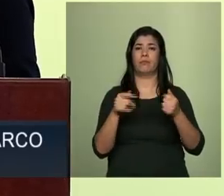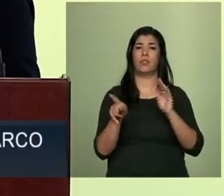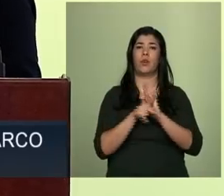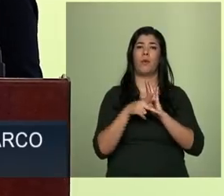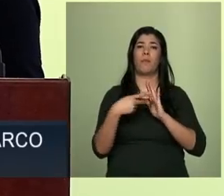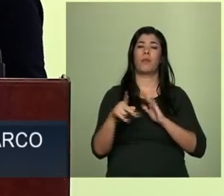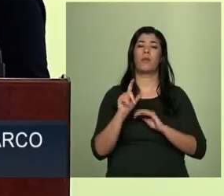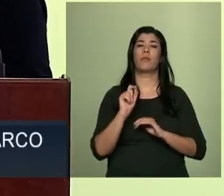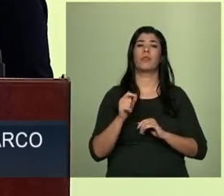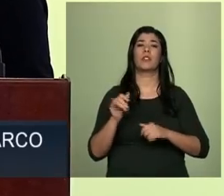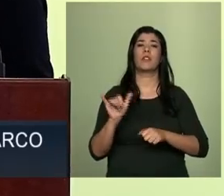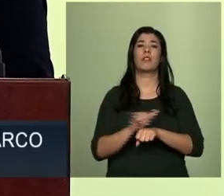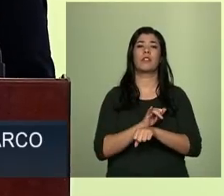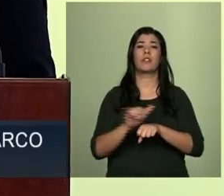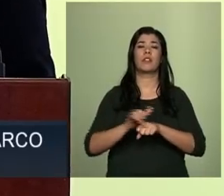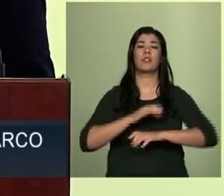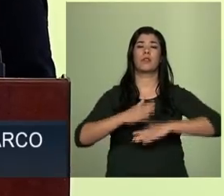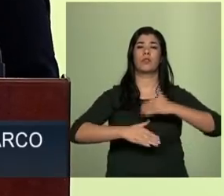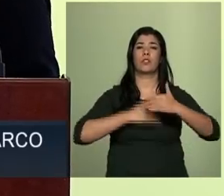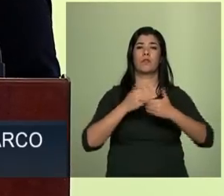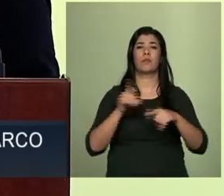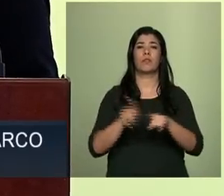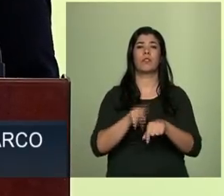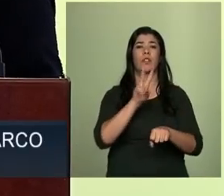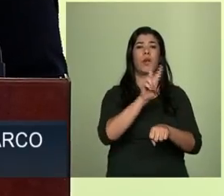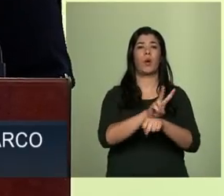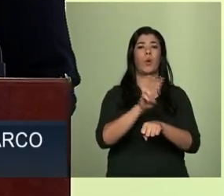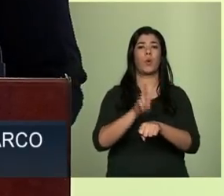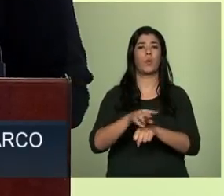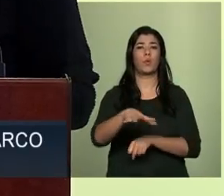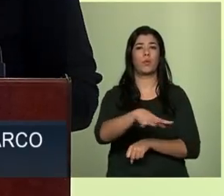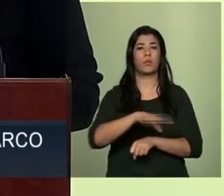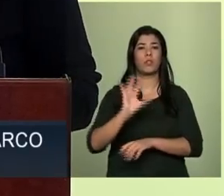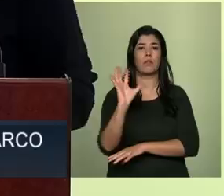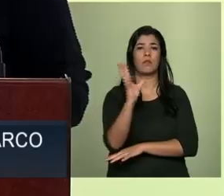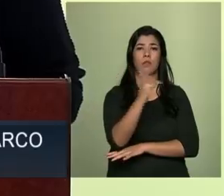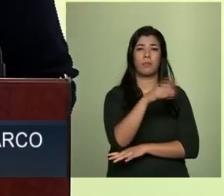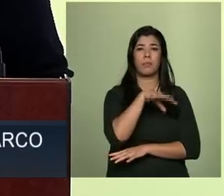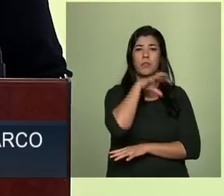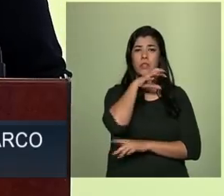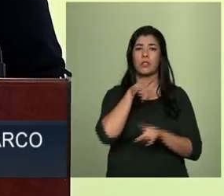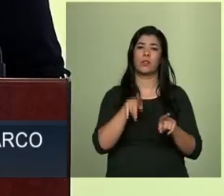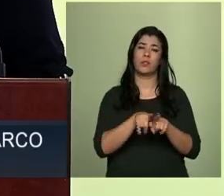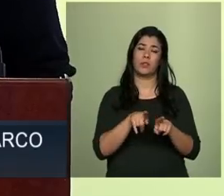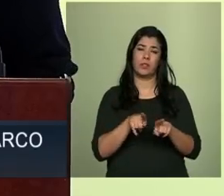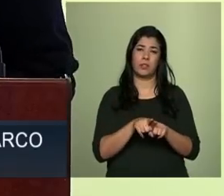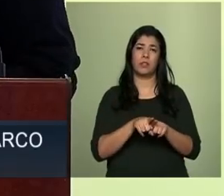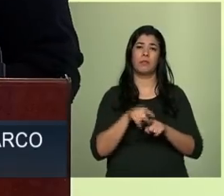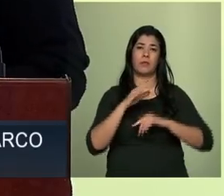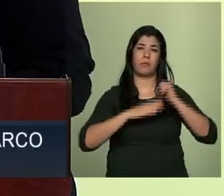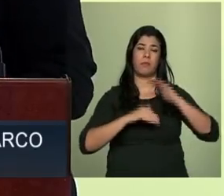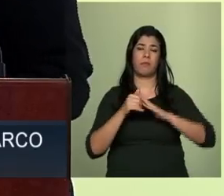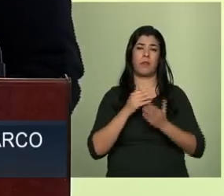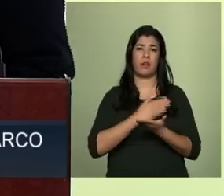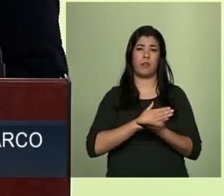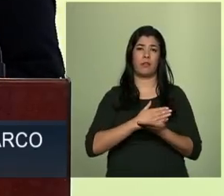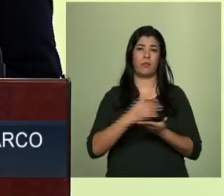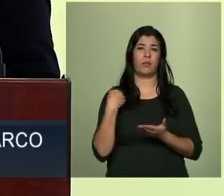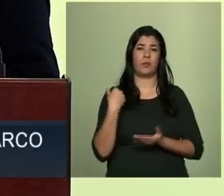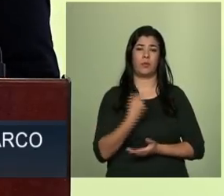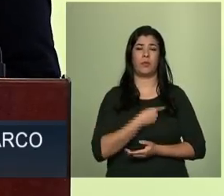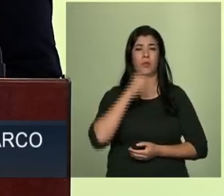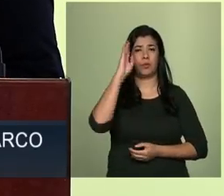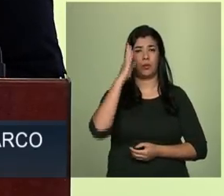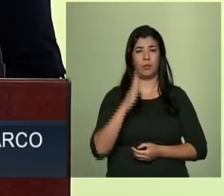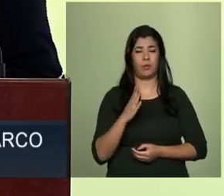das características estratégicas em relação ao desenvolvimento e conservação do meio ambiente da iniciativa do governo brasileiro. Eu vou me permitir passar